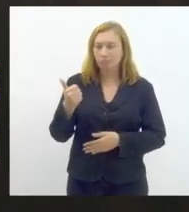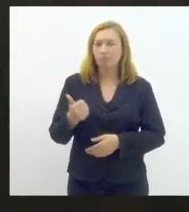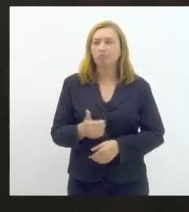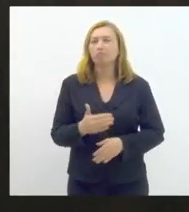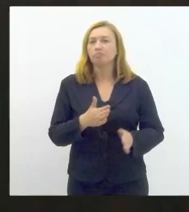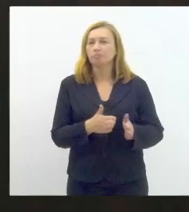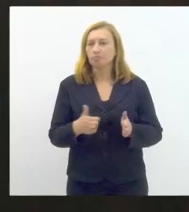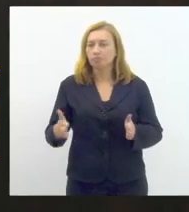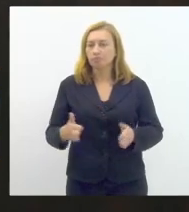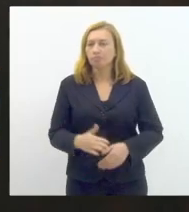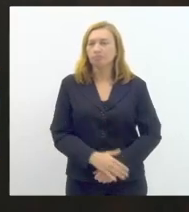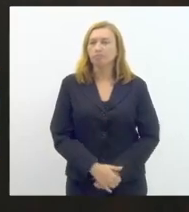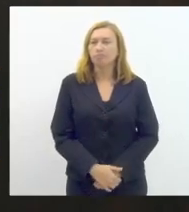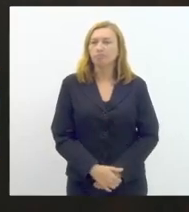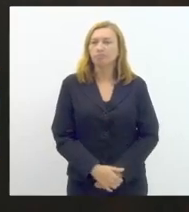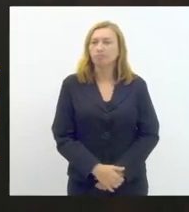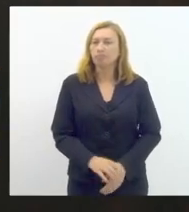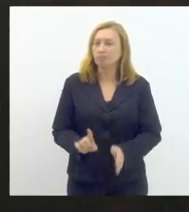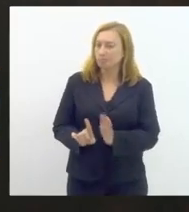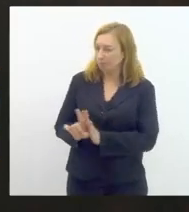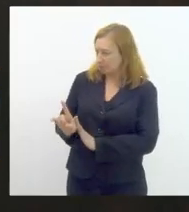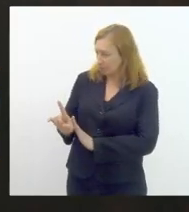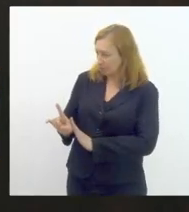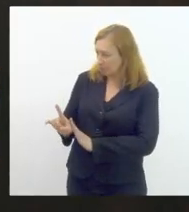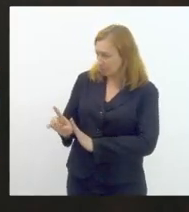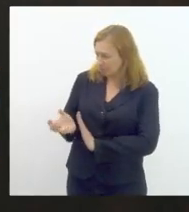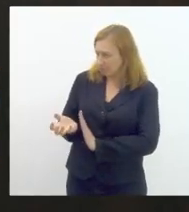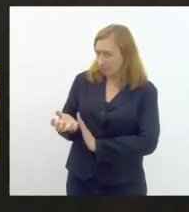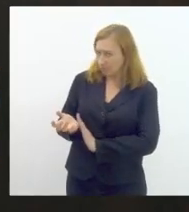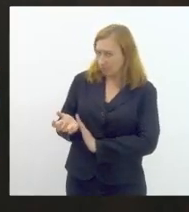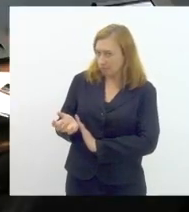processo. Quer perguntar?